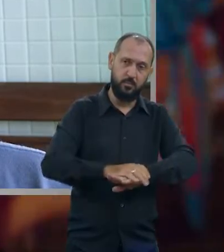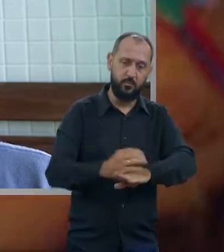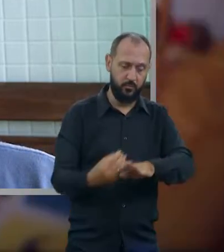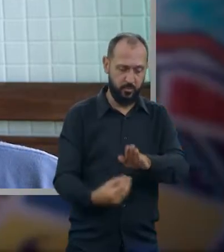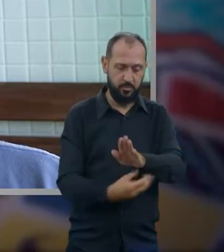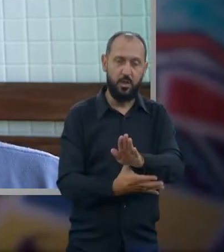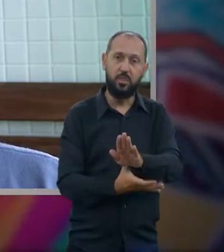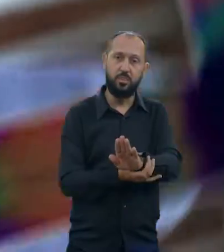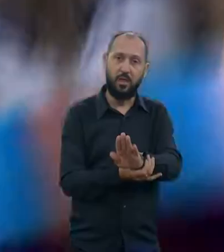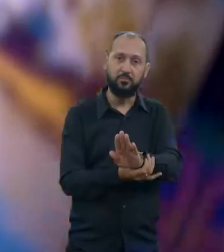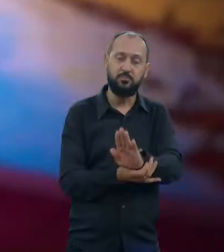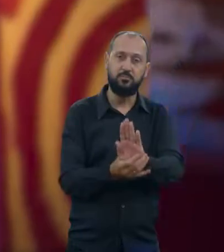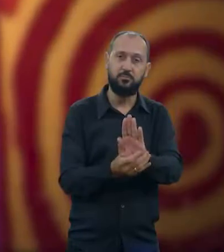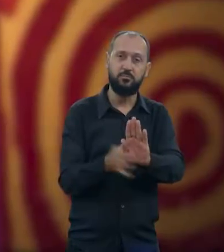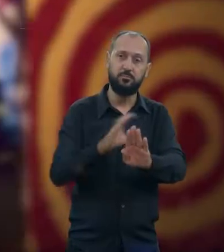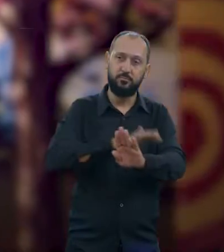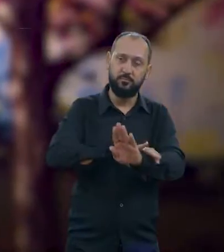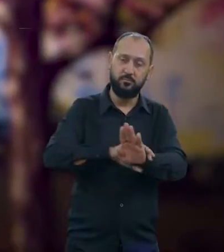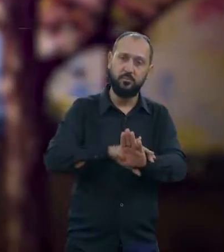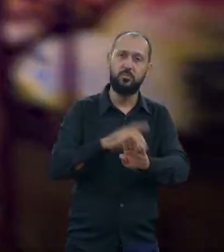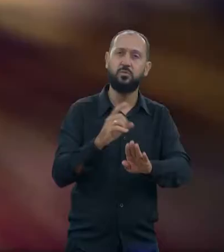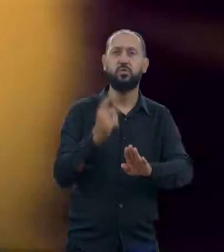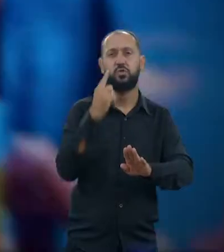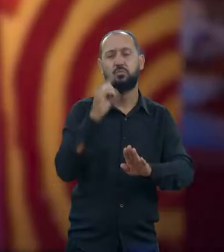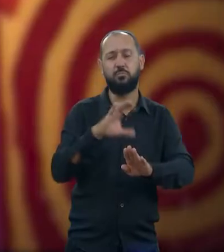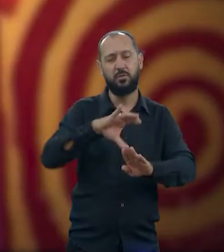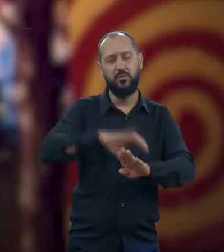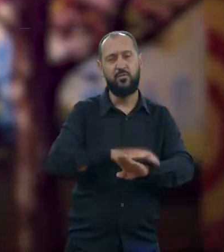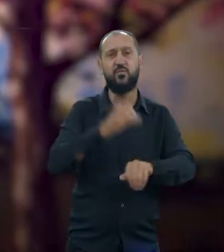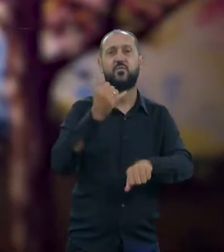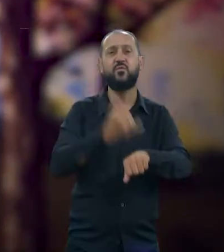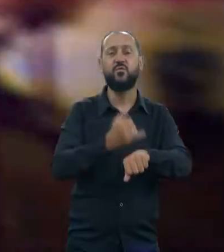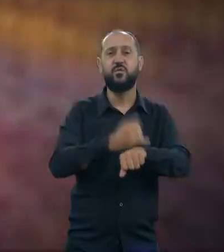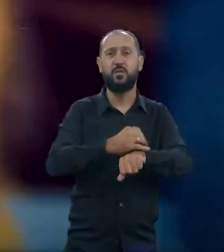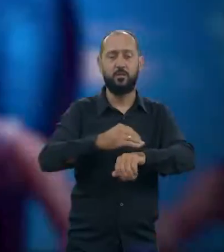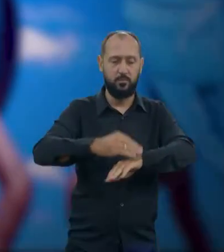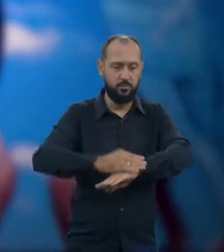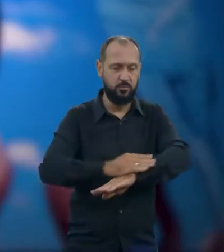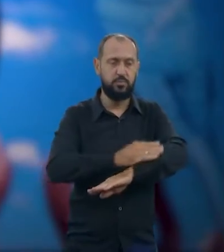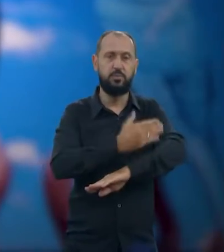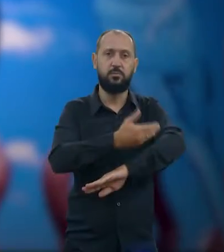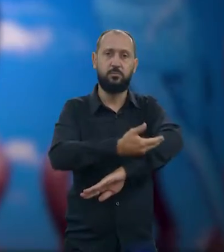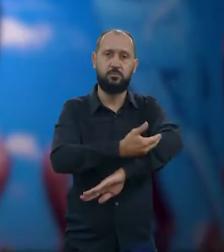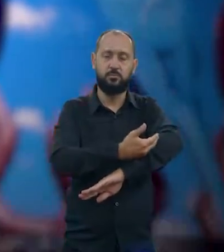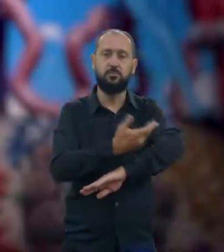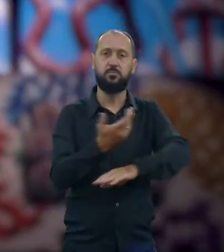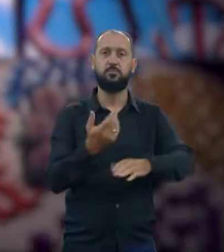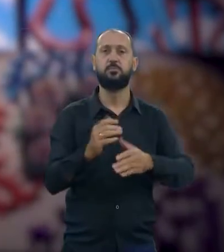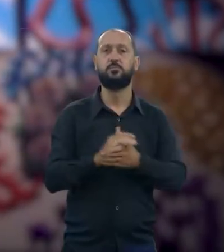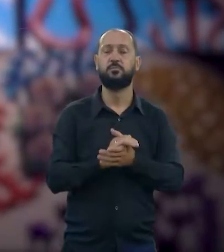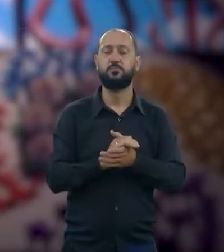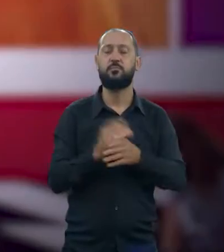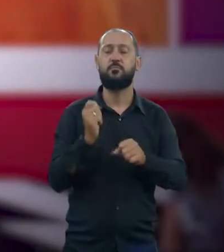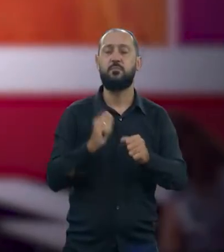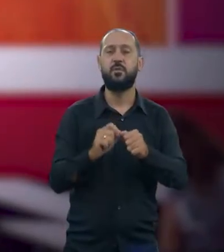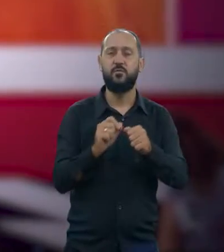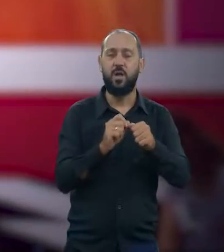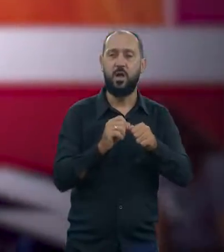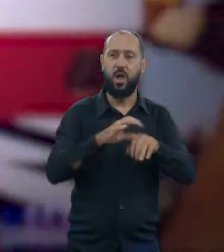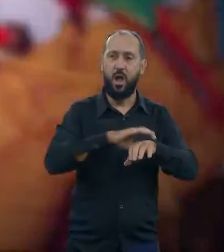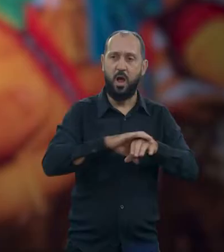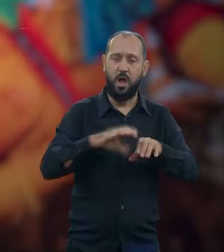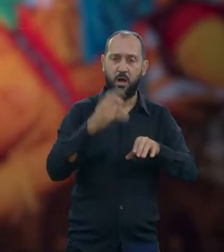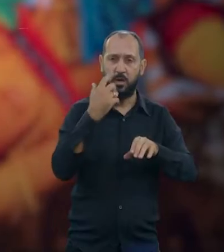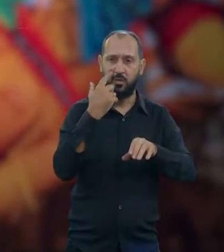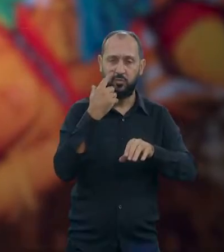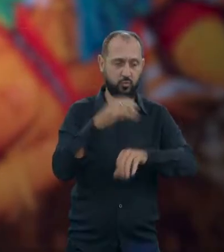colocado internamente no pé um tubo de 1 polegada que subiu. Eu fiz na obra lá,